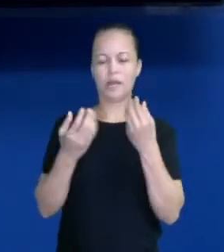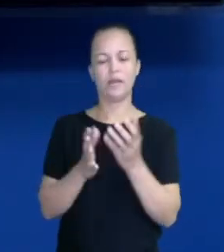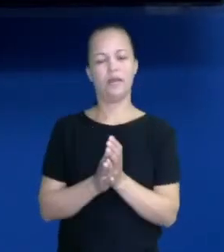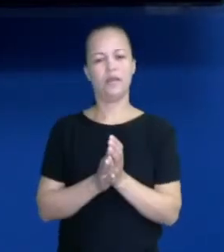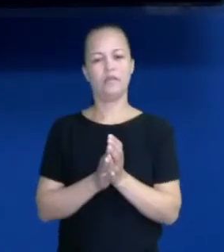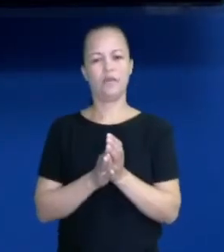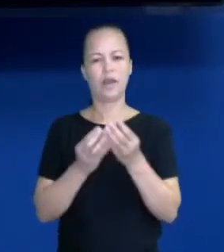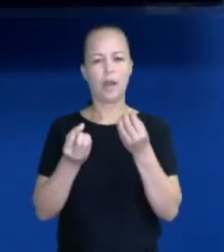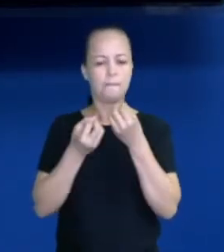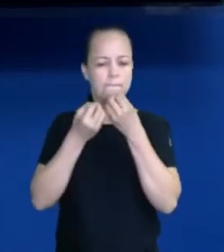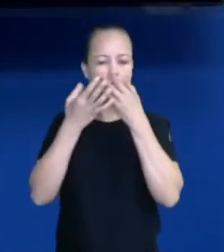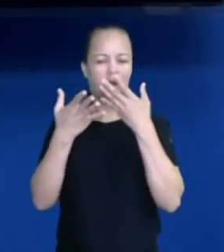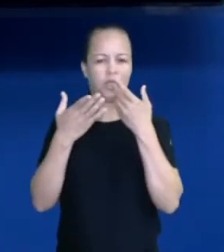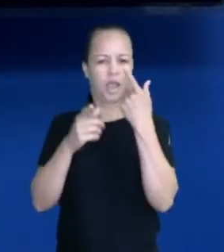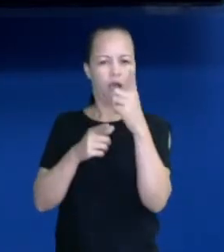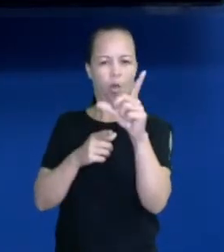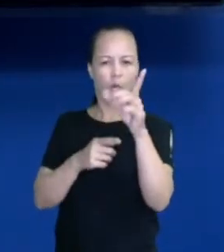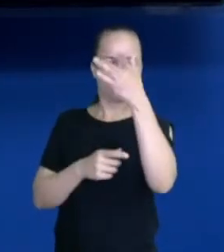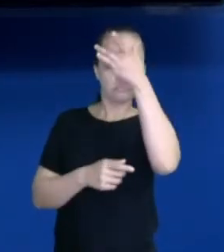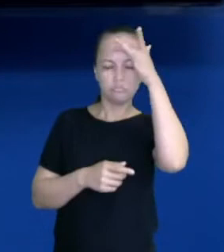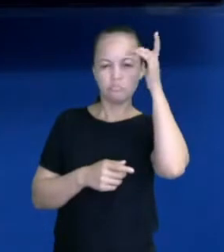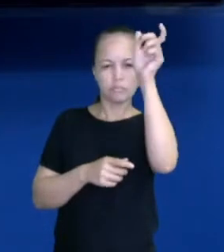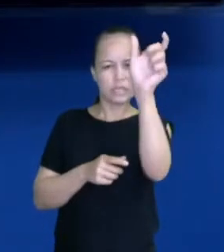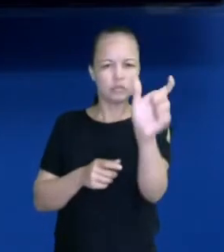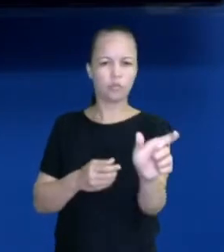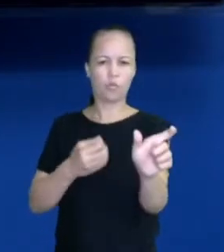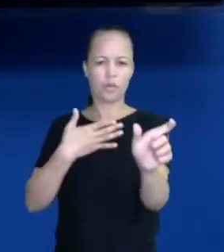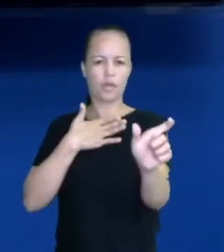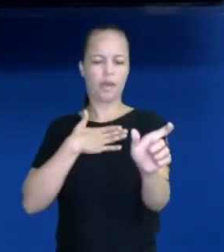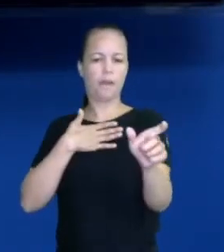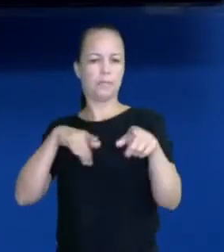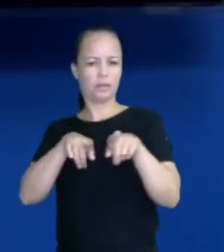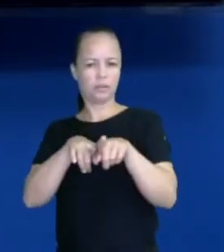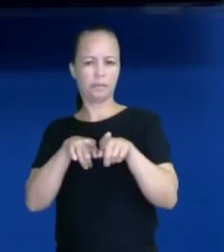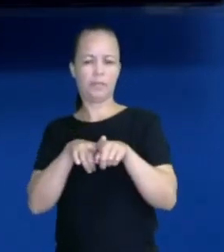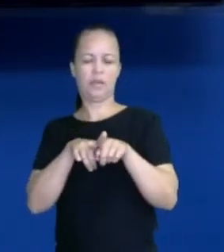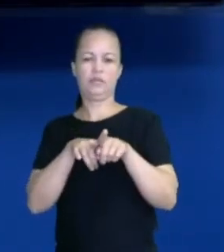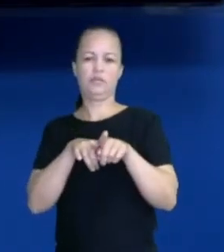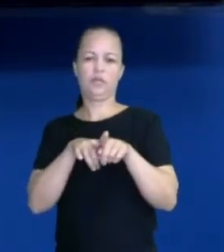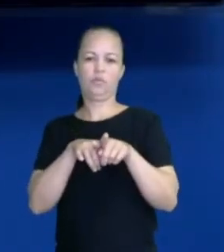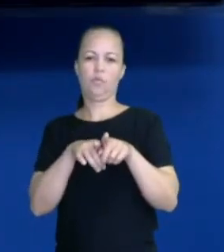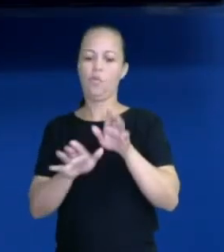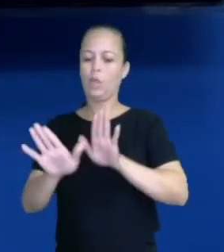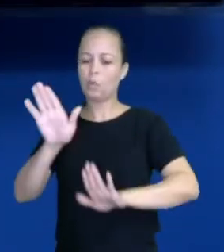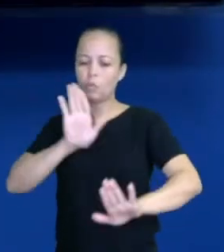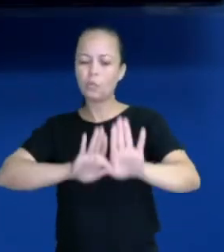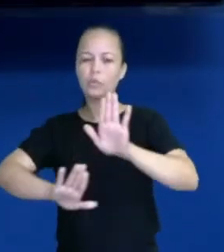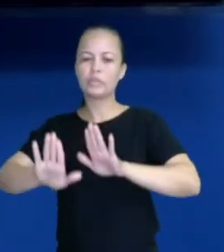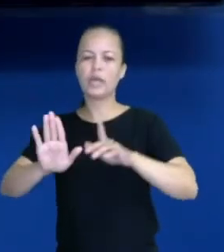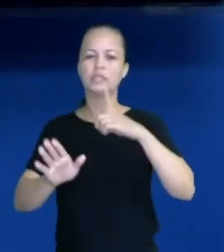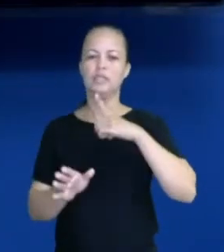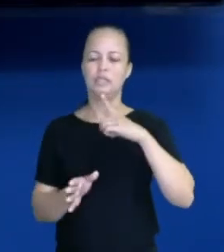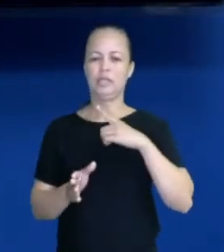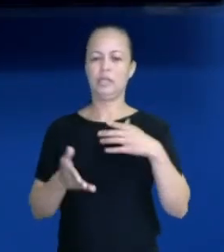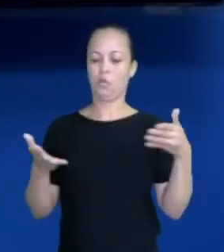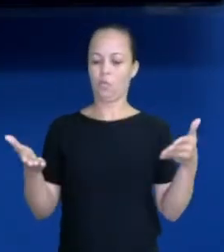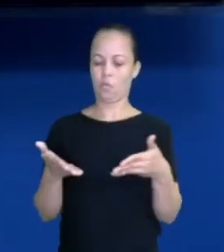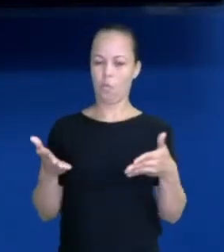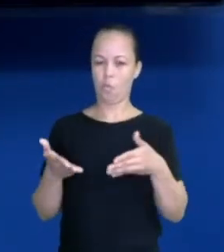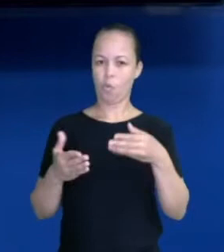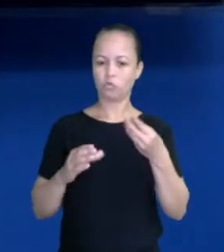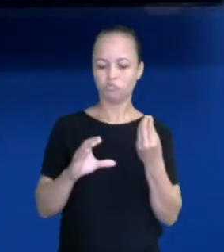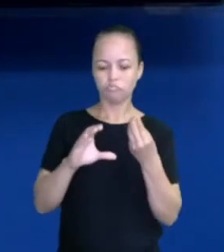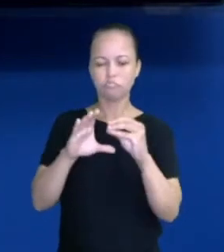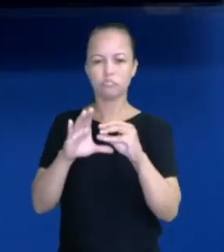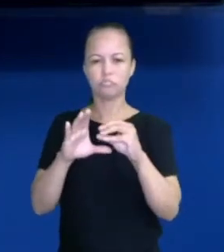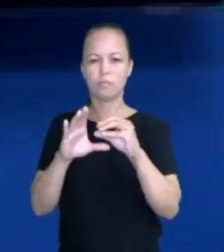outro? Esse cuidado a gente deve ter sempre. É o cuidado que a gente tem hoje ao